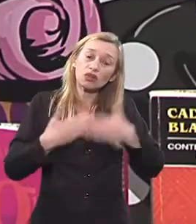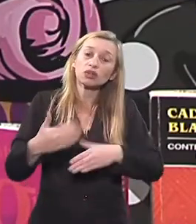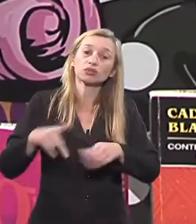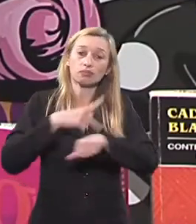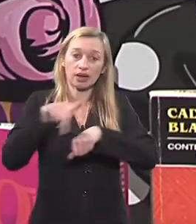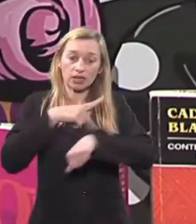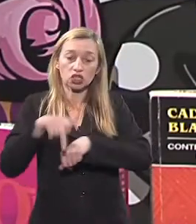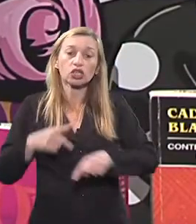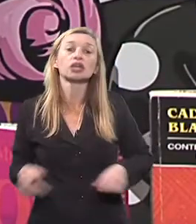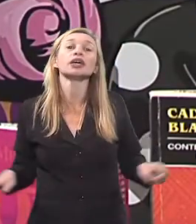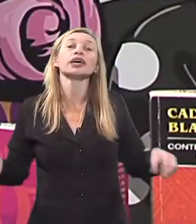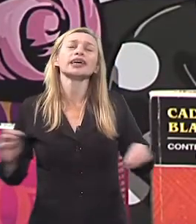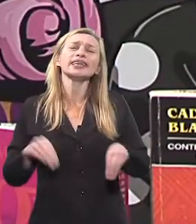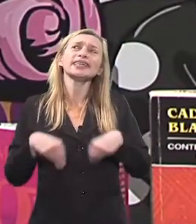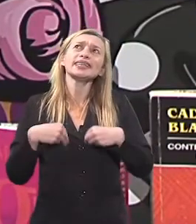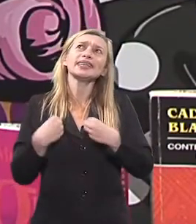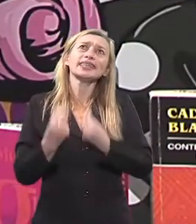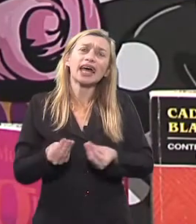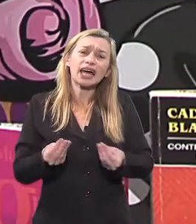país. E